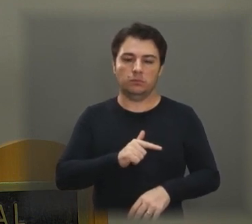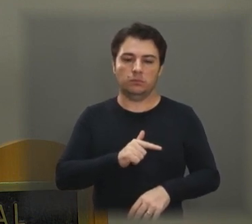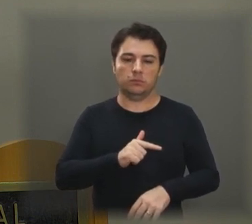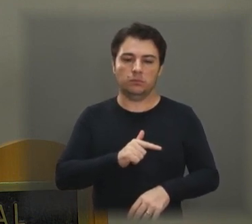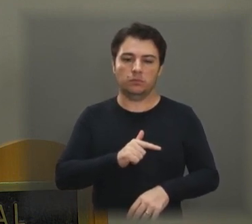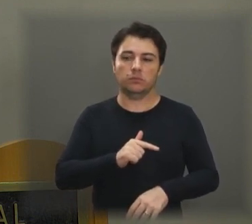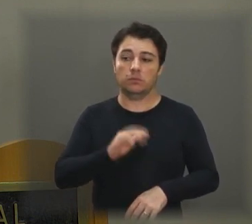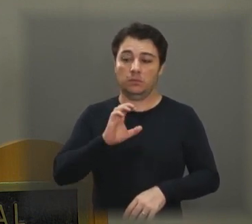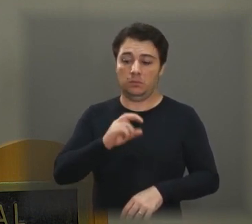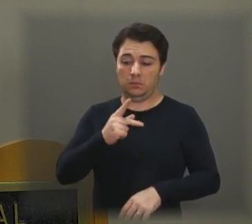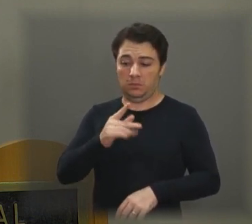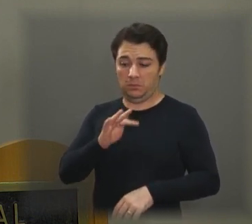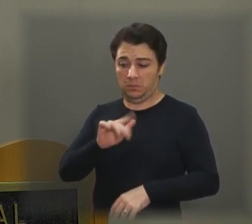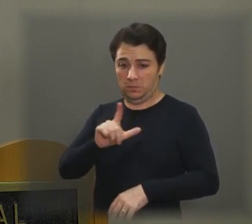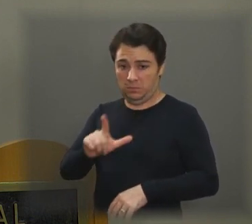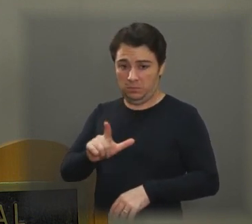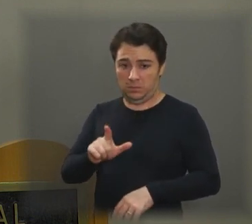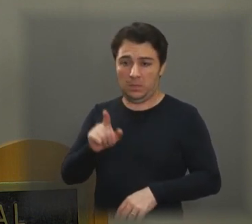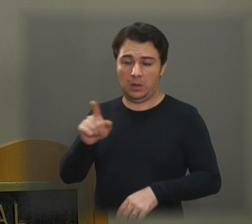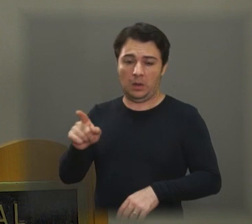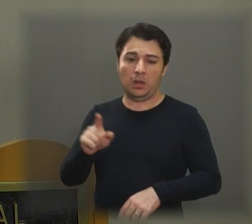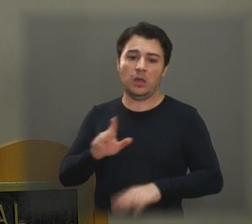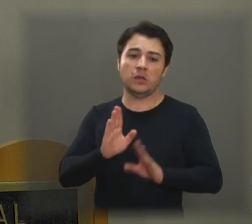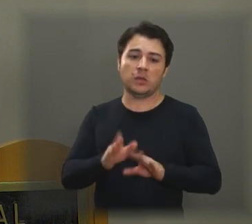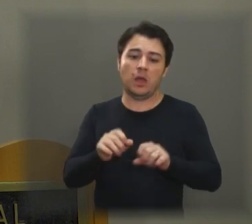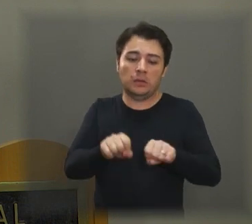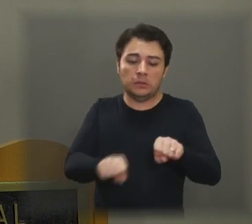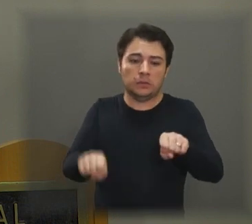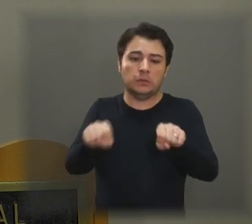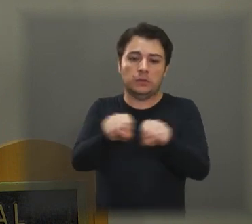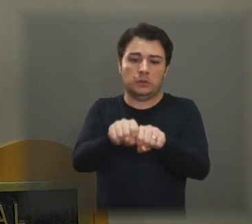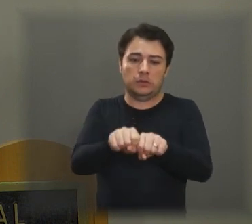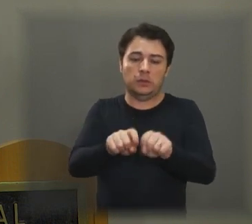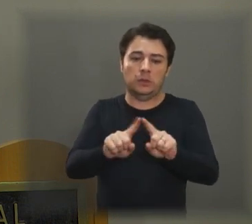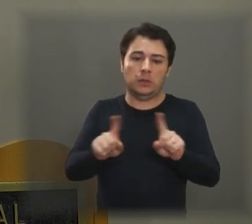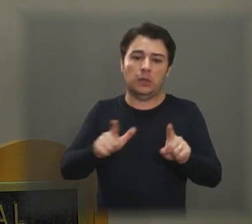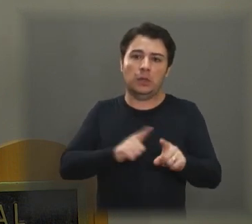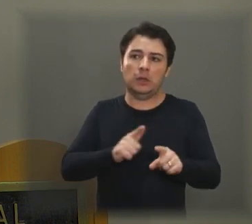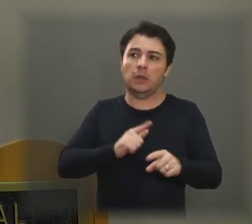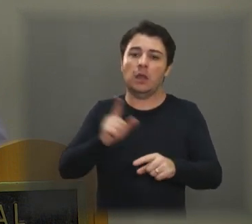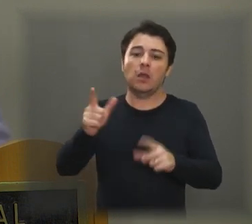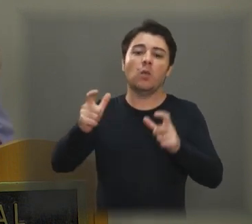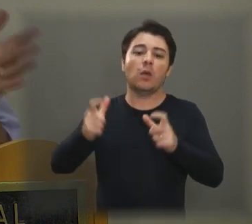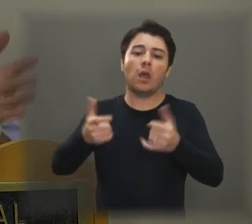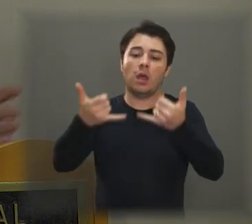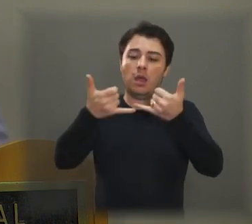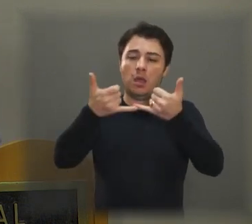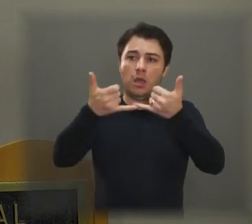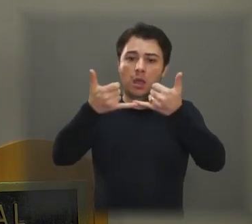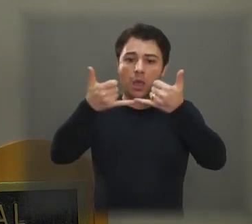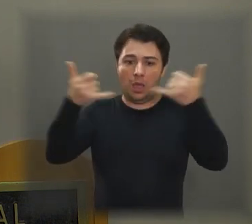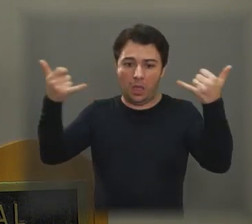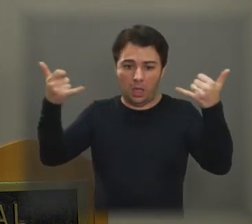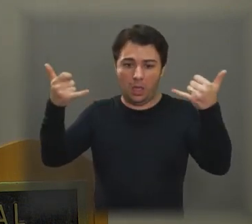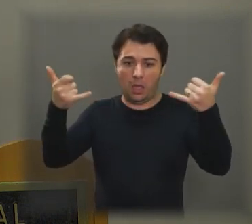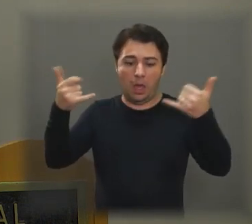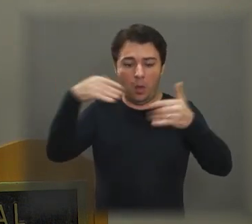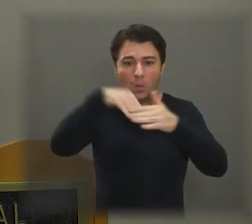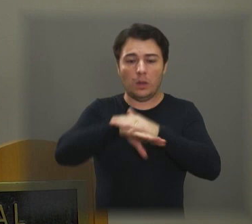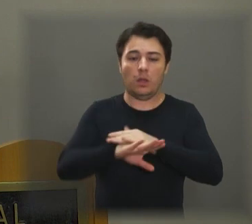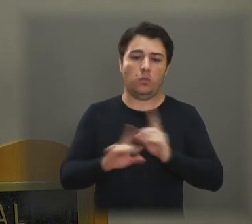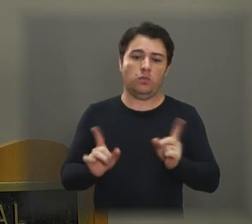a CPFL acabou fazendo novas ligações acabou levando aérea no trecho que está normatizado